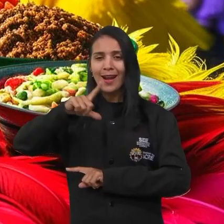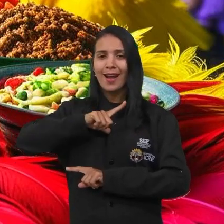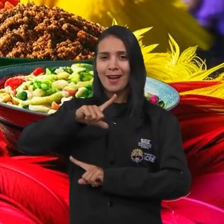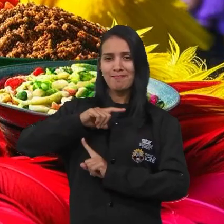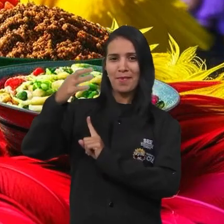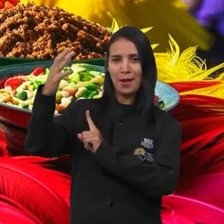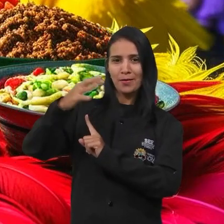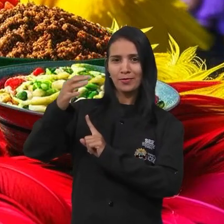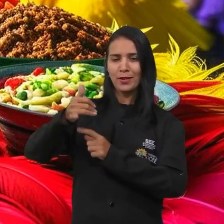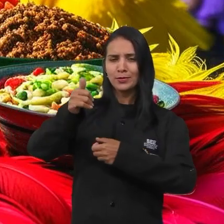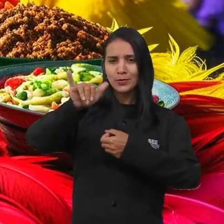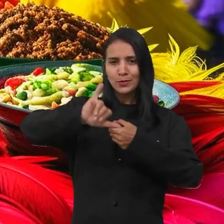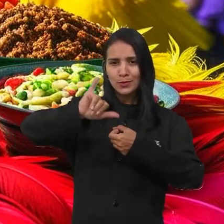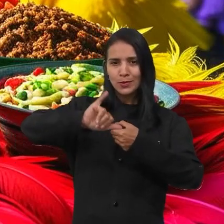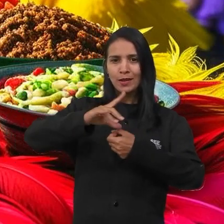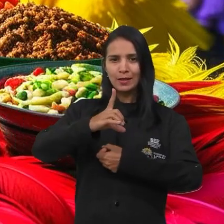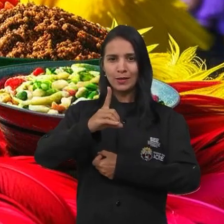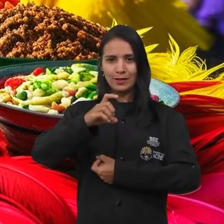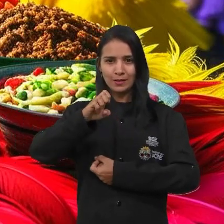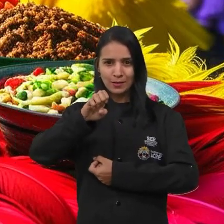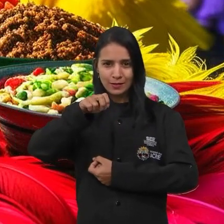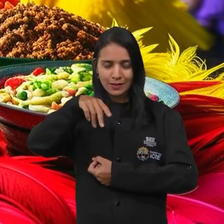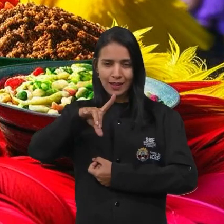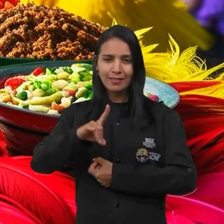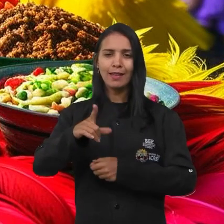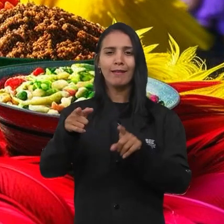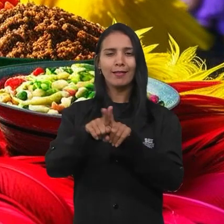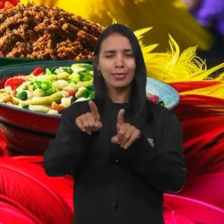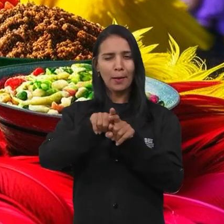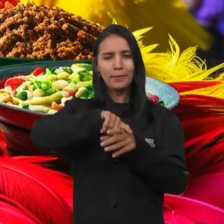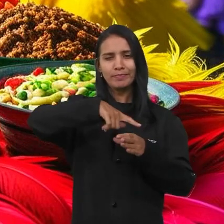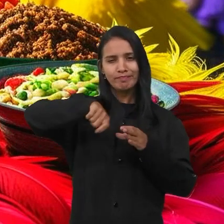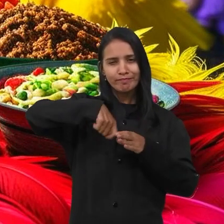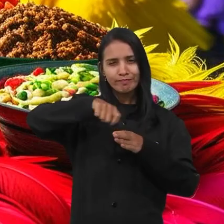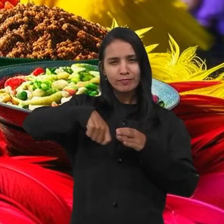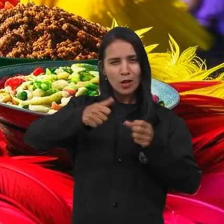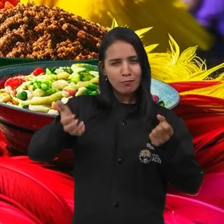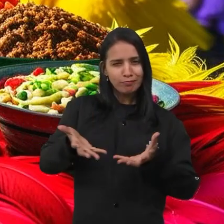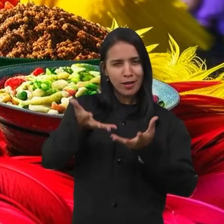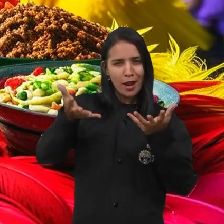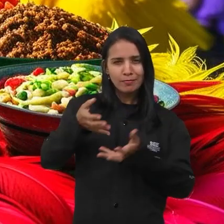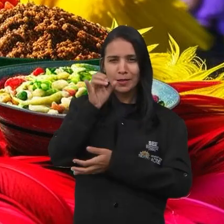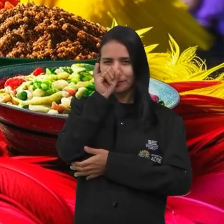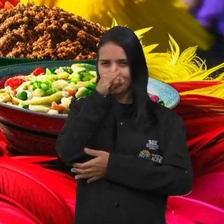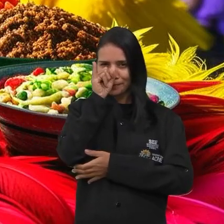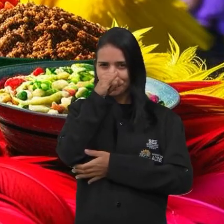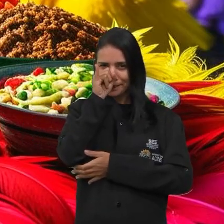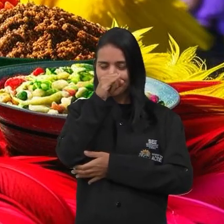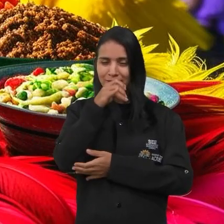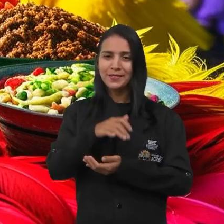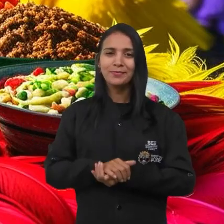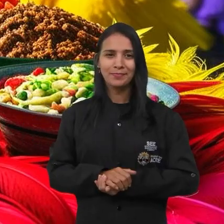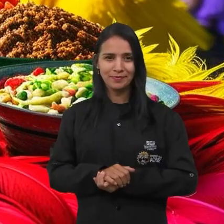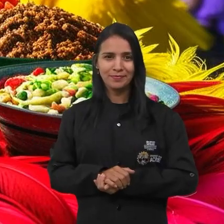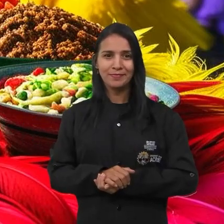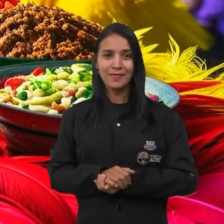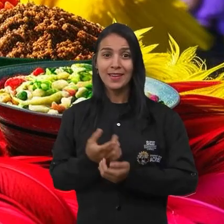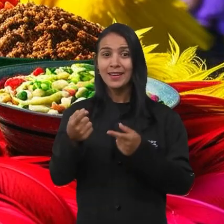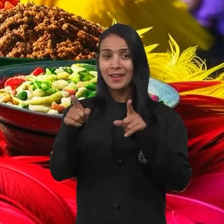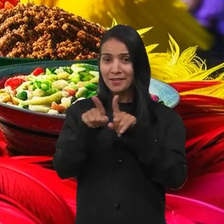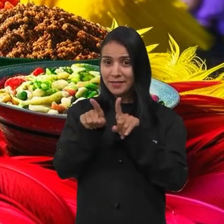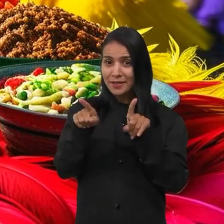de dendê, a gente também tem a feijoada, amada por todos. E também a gente tem a culinária de